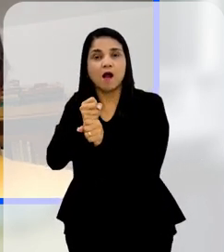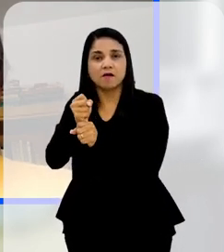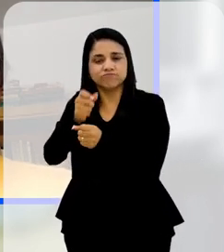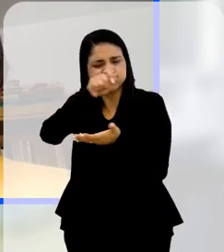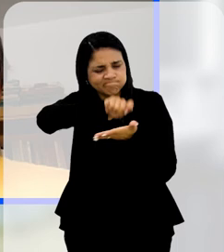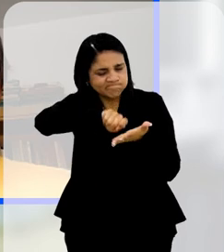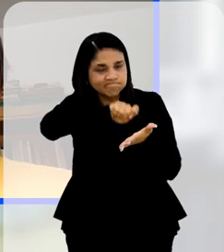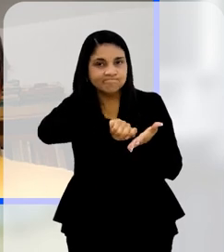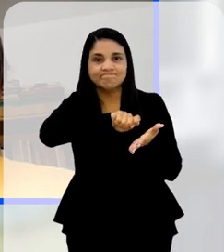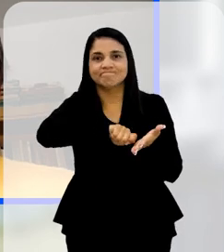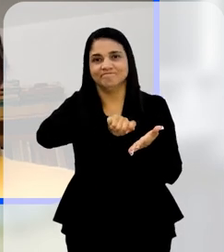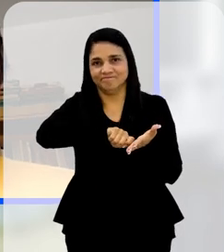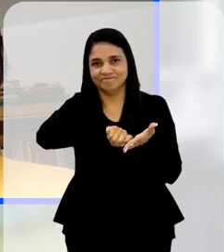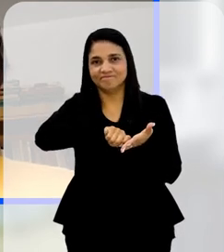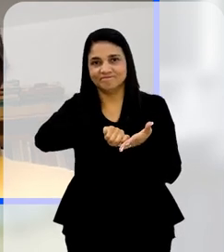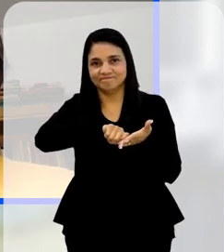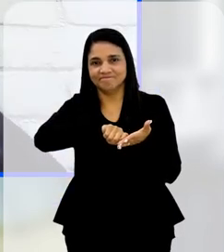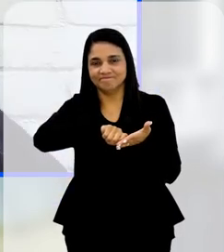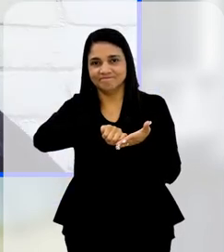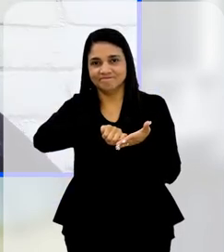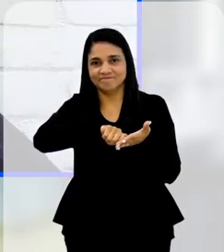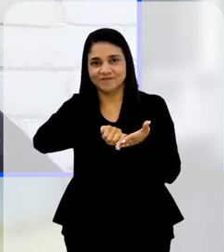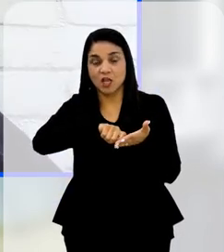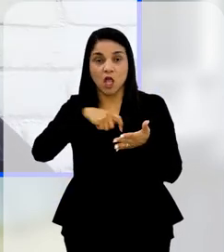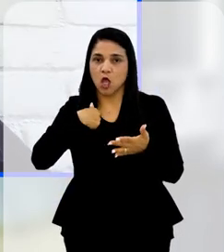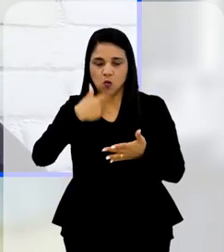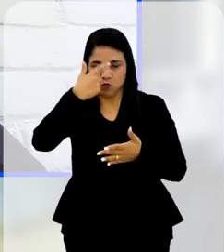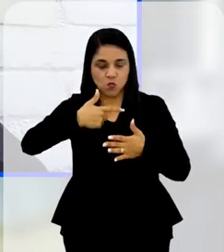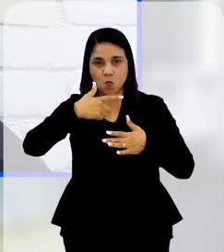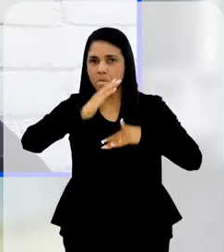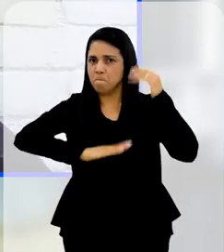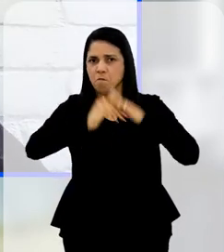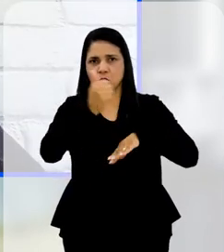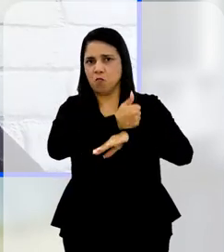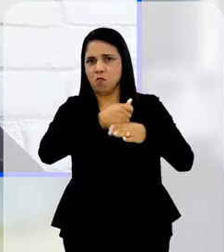a escrever sobre isso. Mas eu não sou escritor.